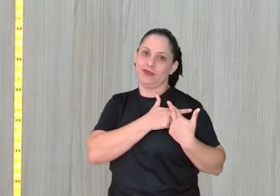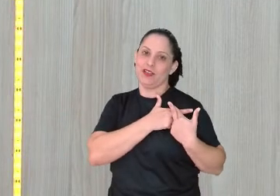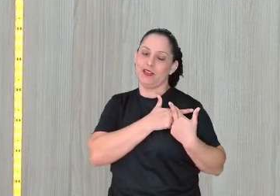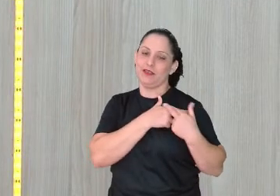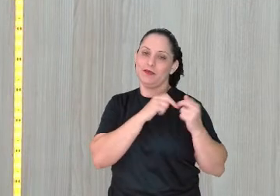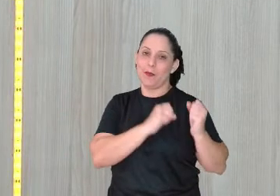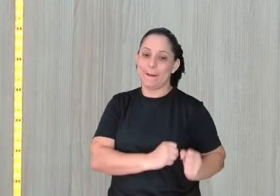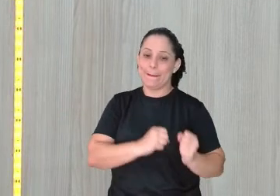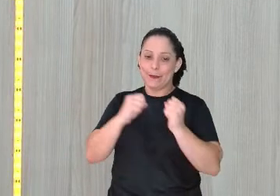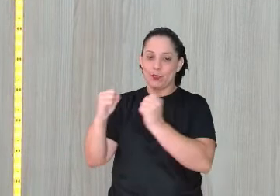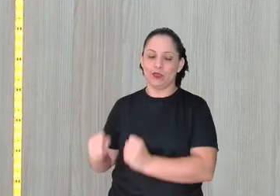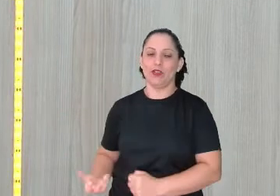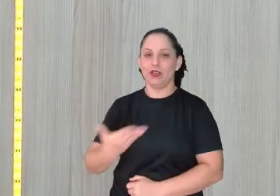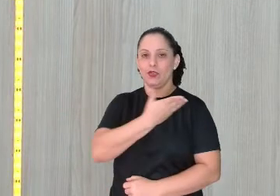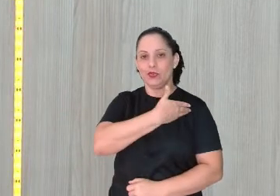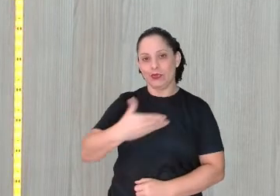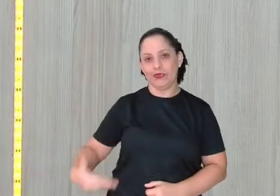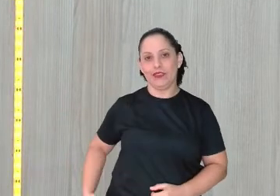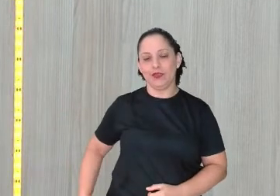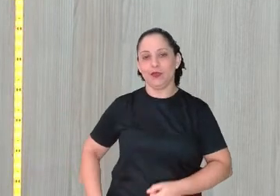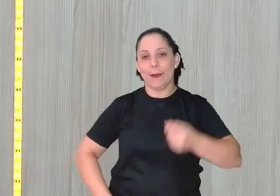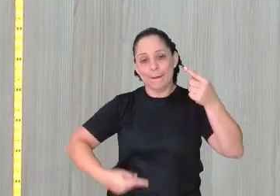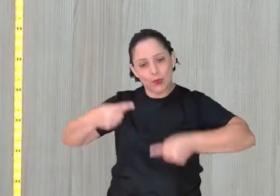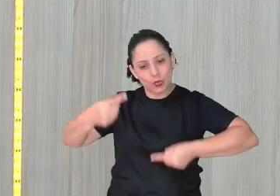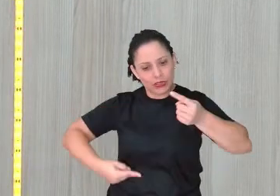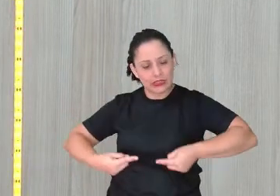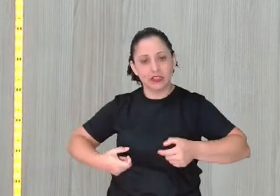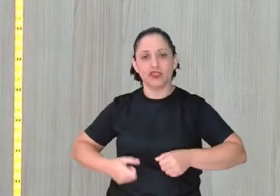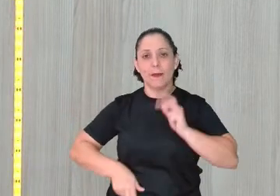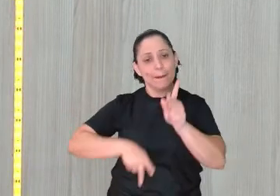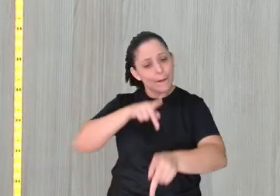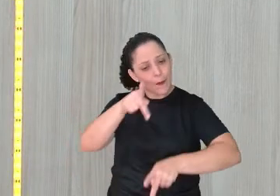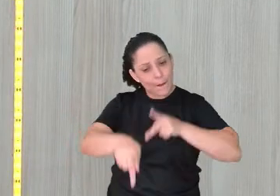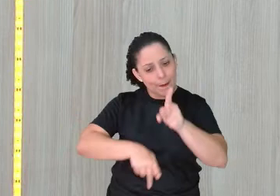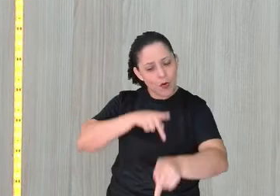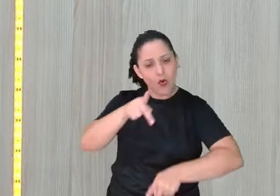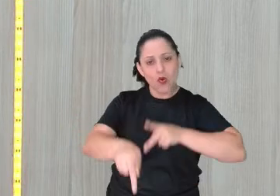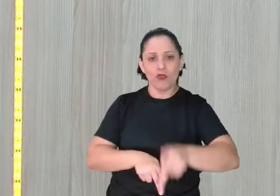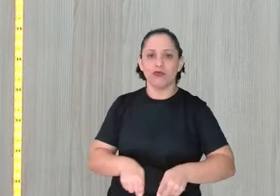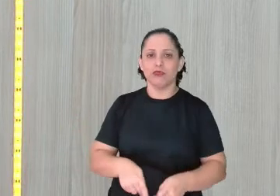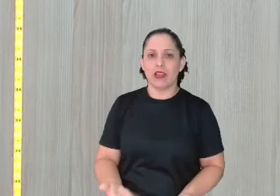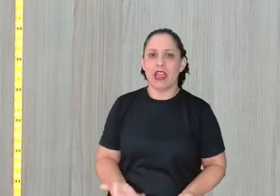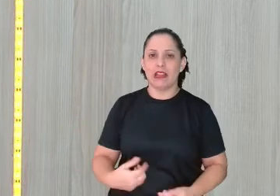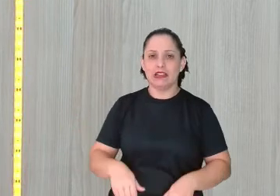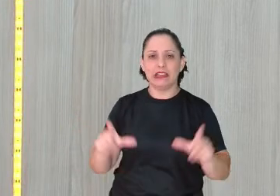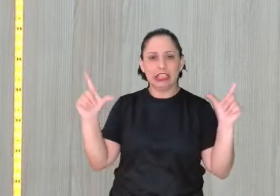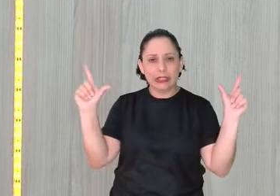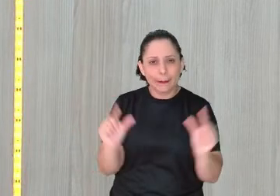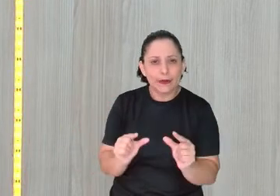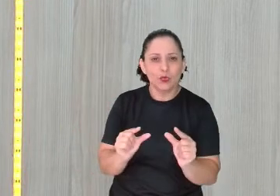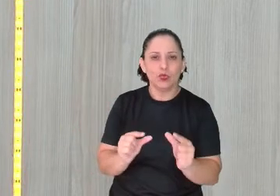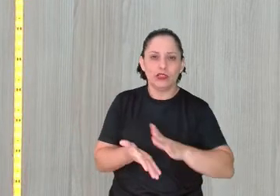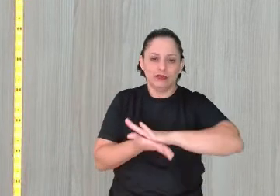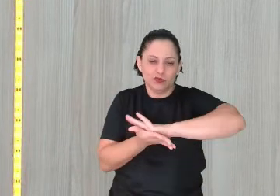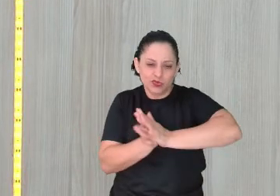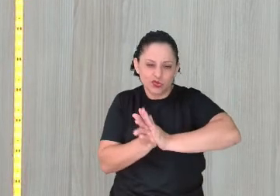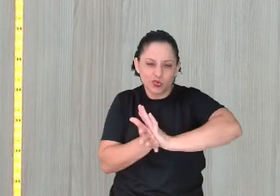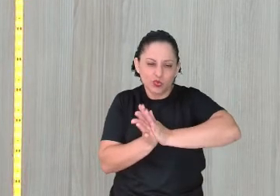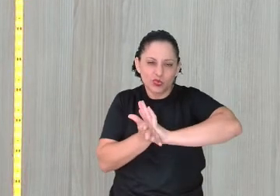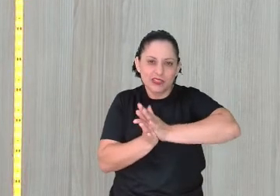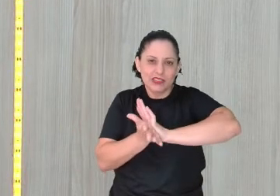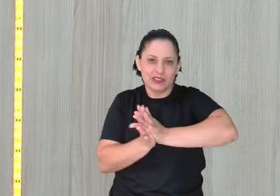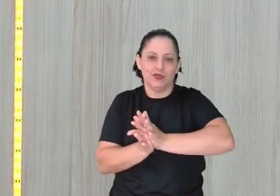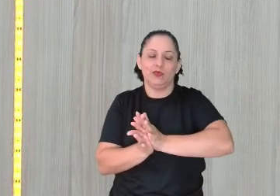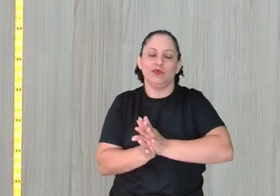público realmente tragam políticas públicas para que a gente possa diminuir esse impacto todo que a gente